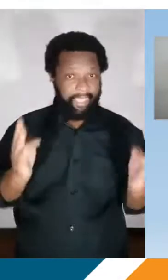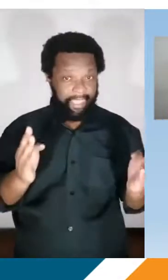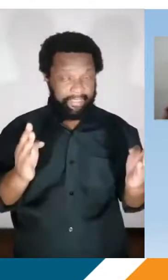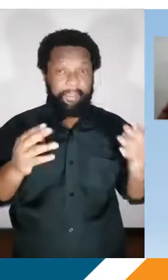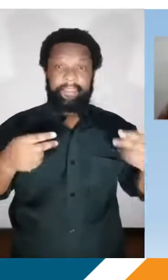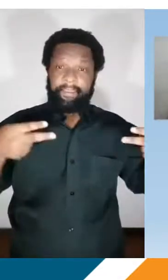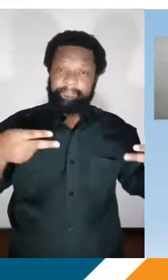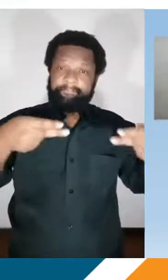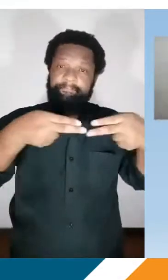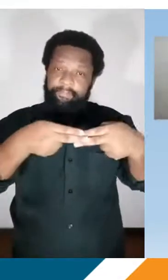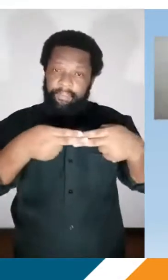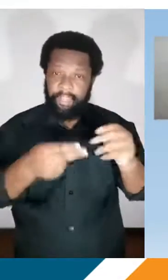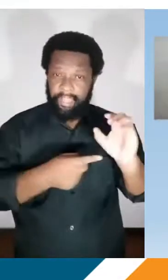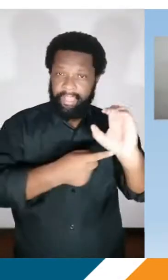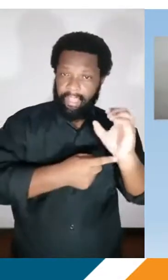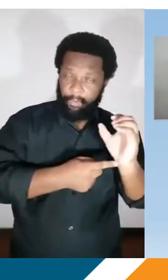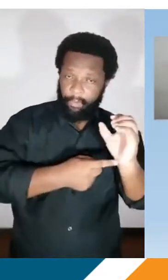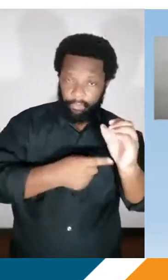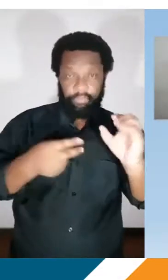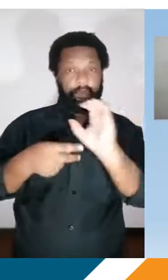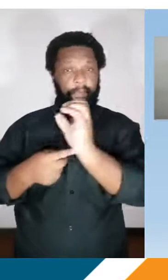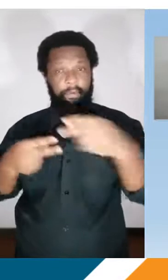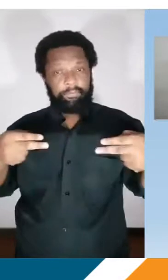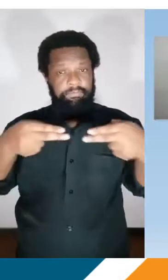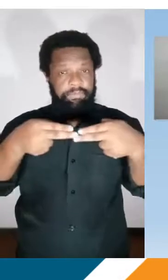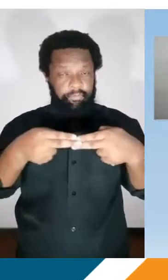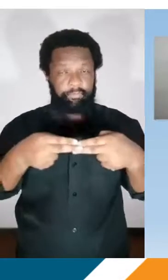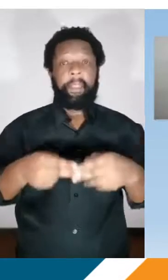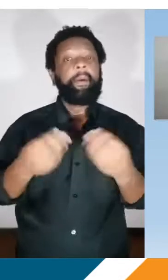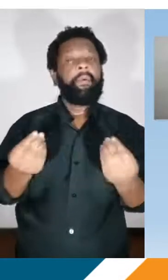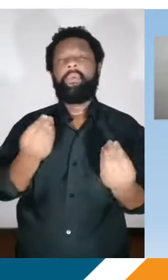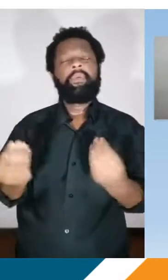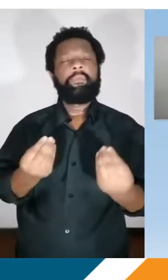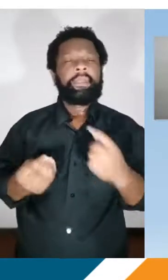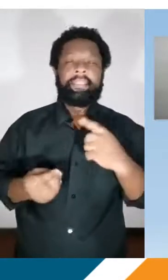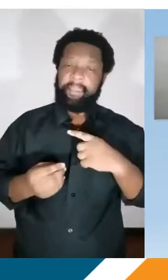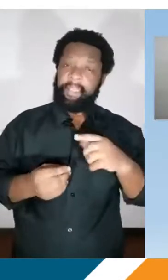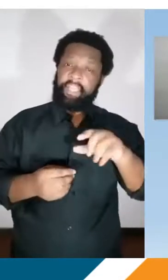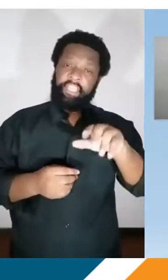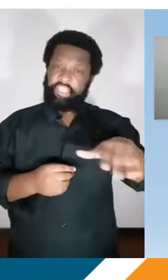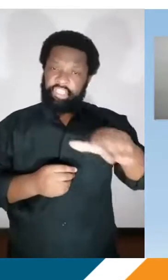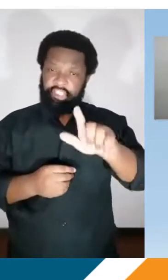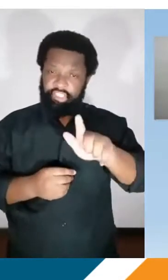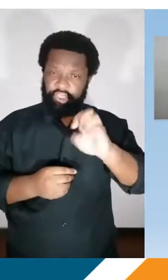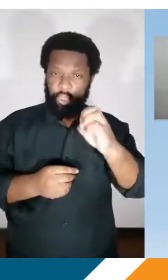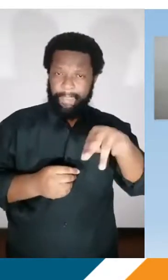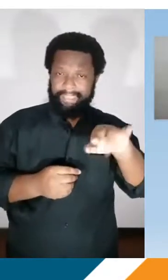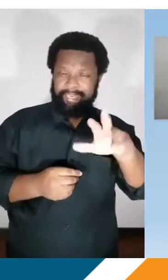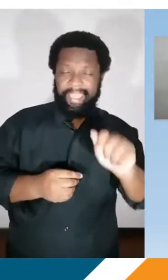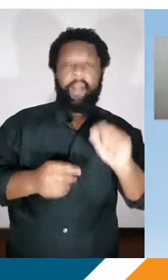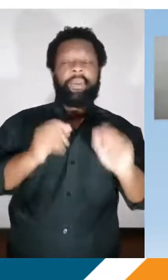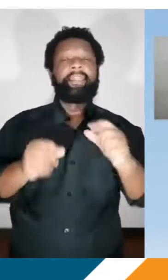com ligação dupla entre carbonos com ligantes diferentes. Ou seja, para ter isomeria geométrica, uma